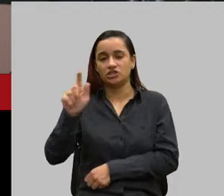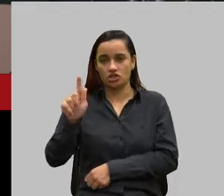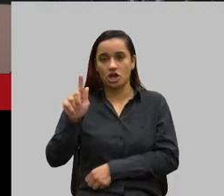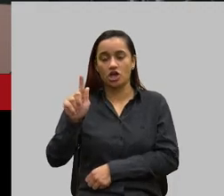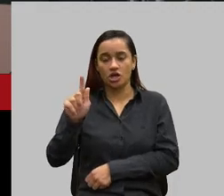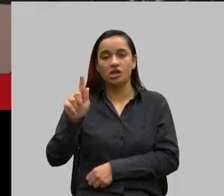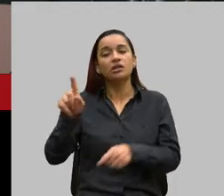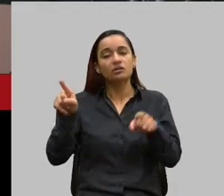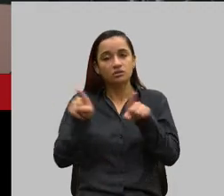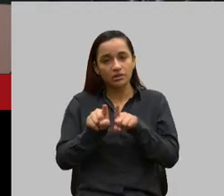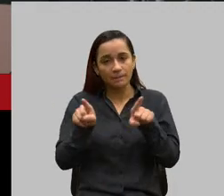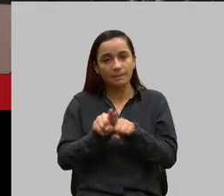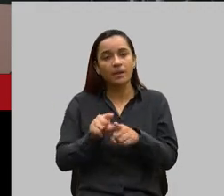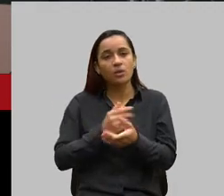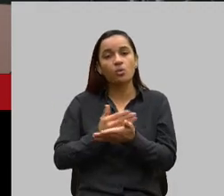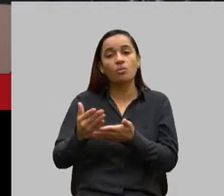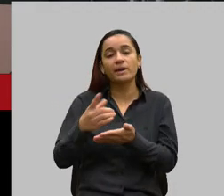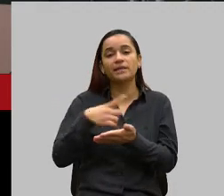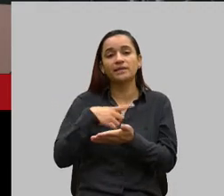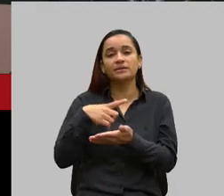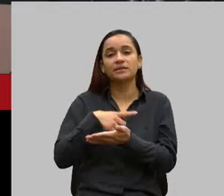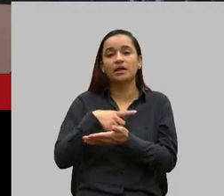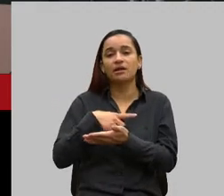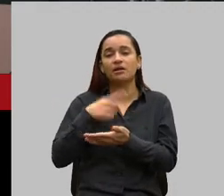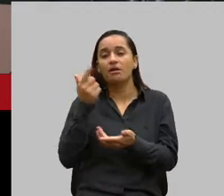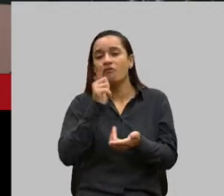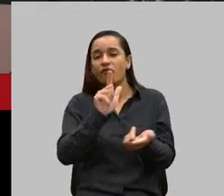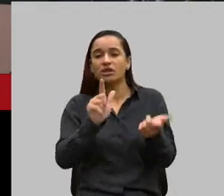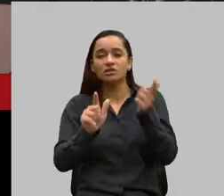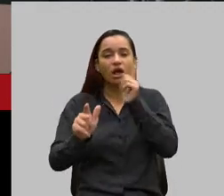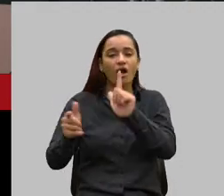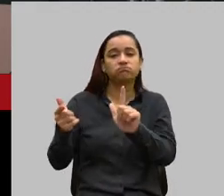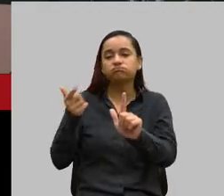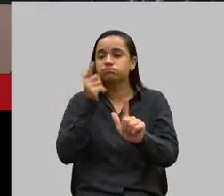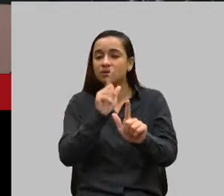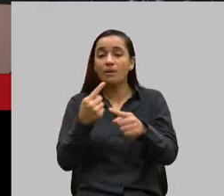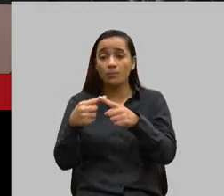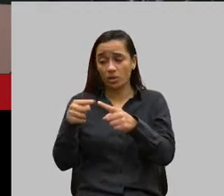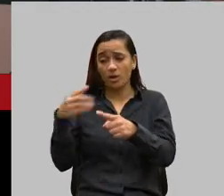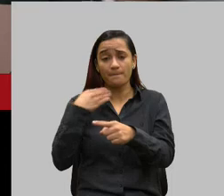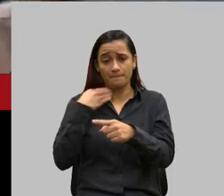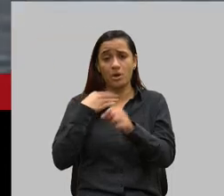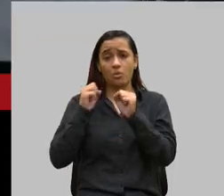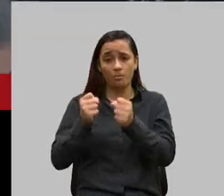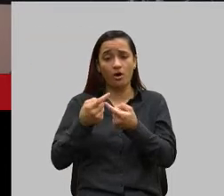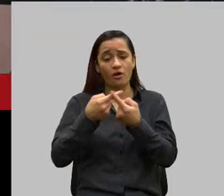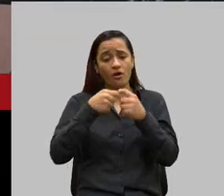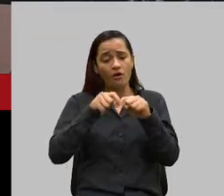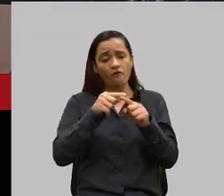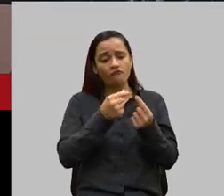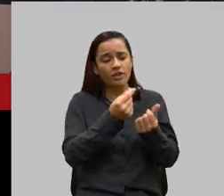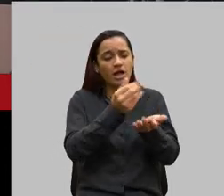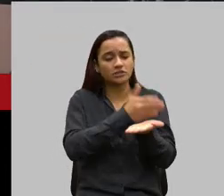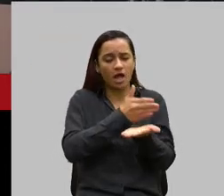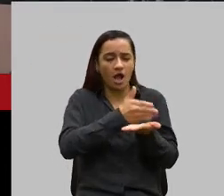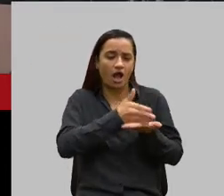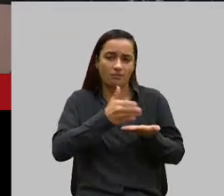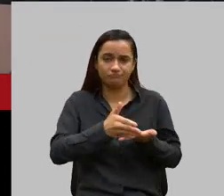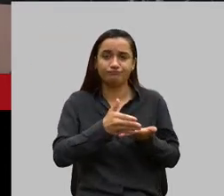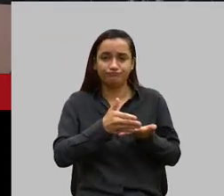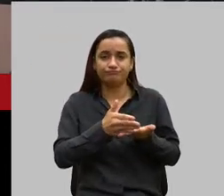nós passamos também a ter uma vantagem o banco pode até financiar Então são clientes novos para os bancos e uma